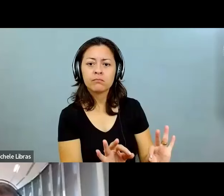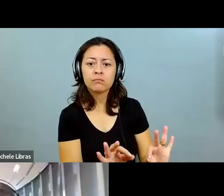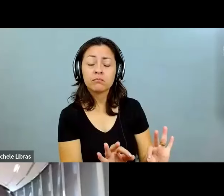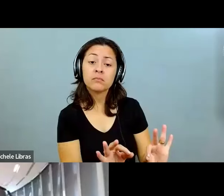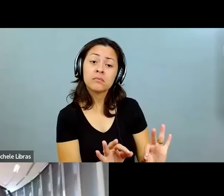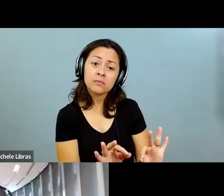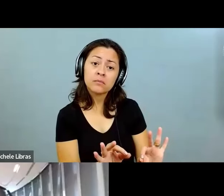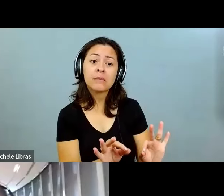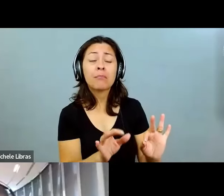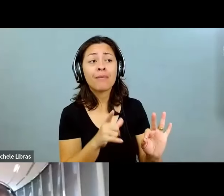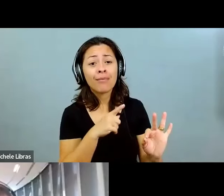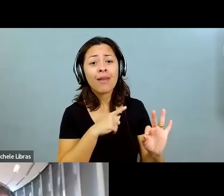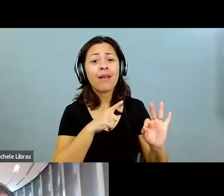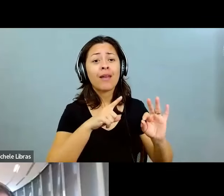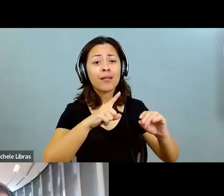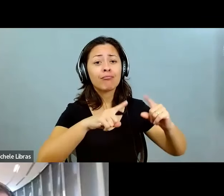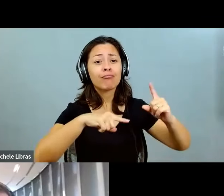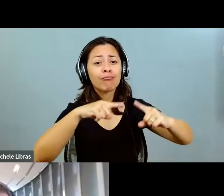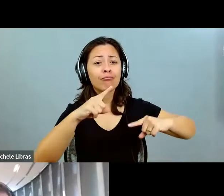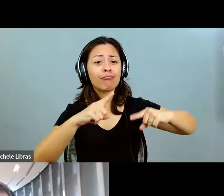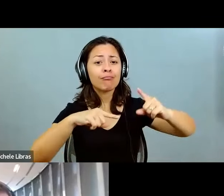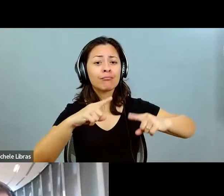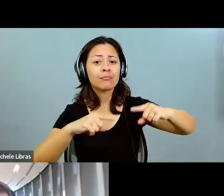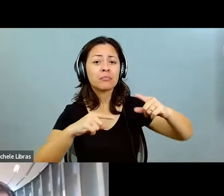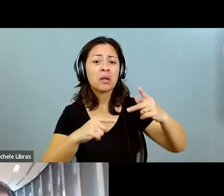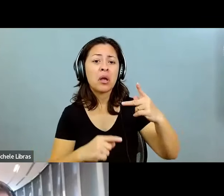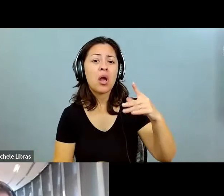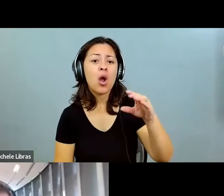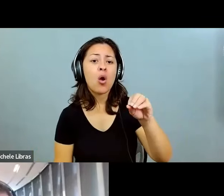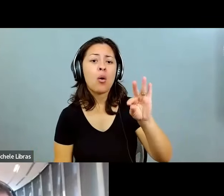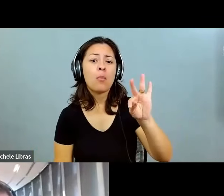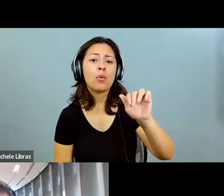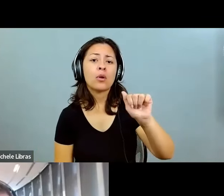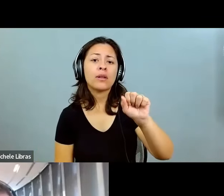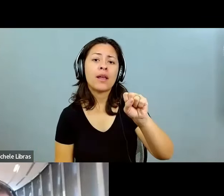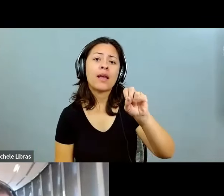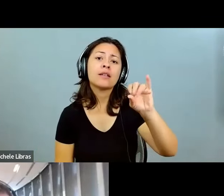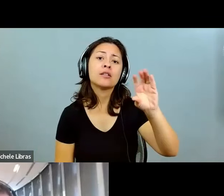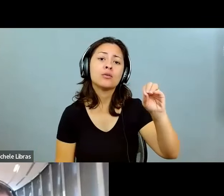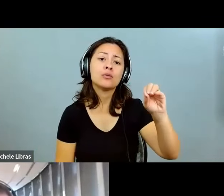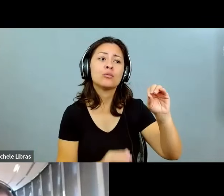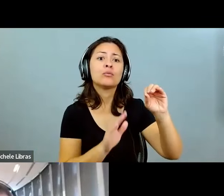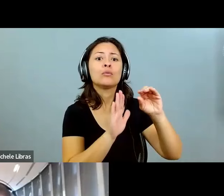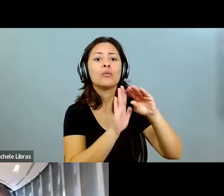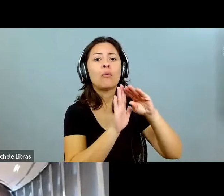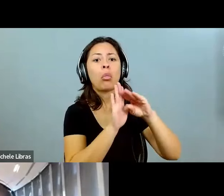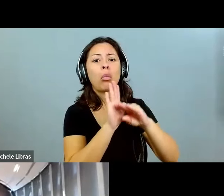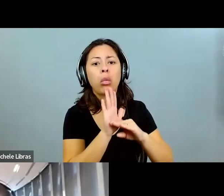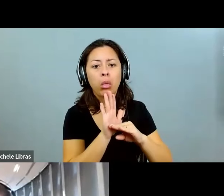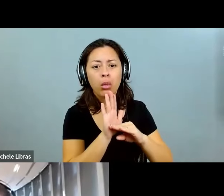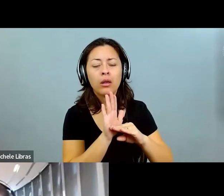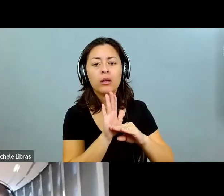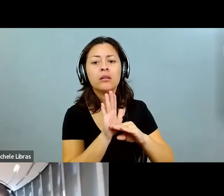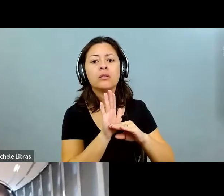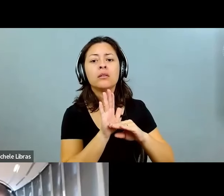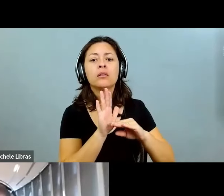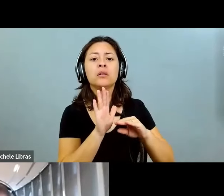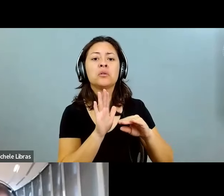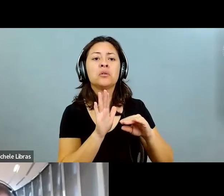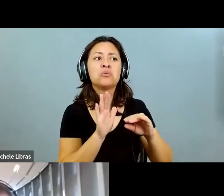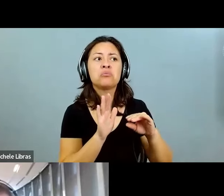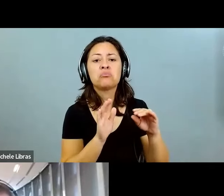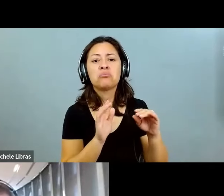estão oscilando né o a o potássio caiu eh não chegou bem no histórico ou chegou próximo do